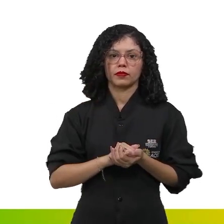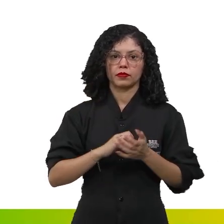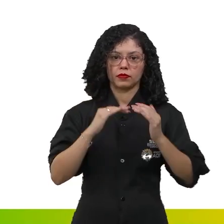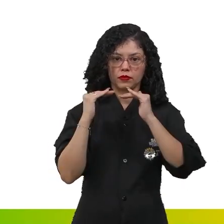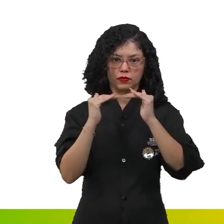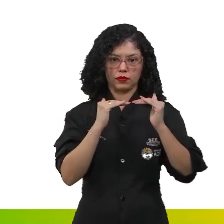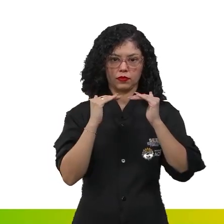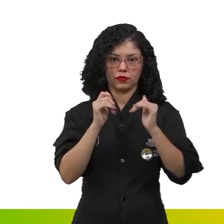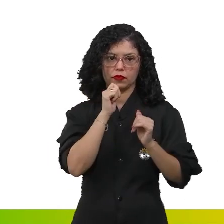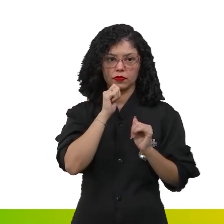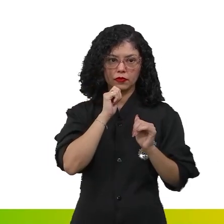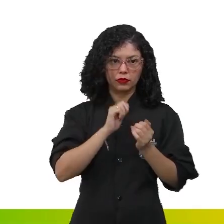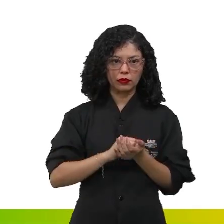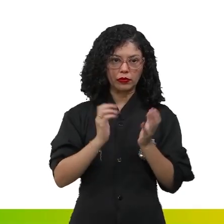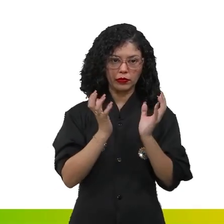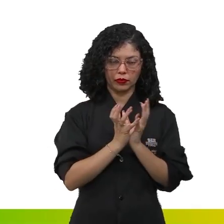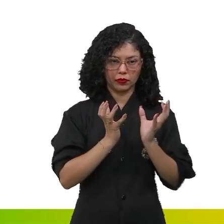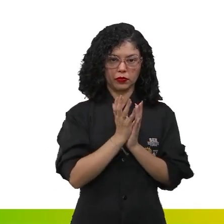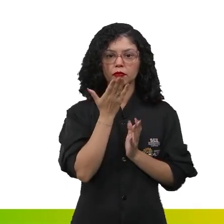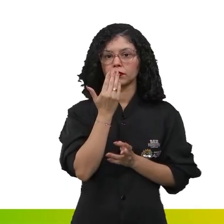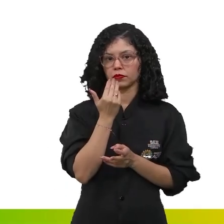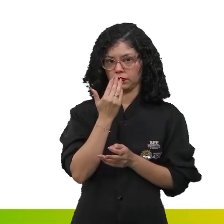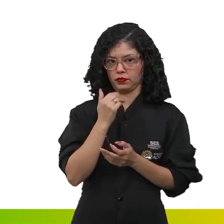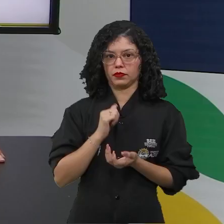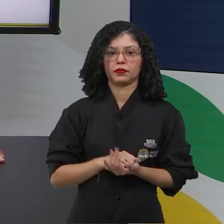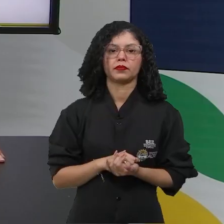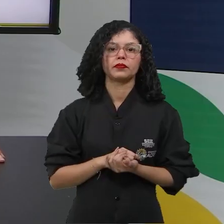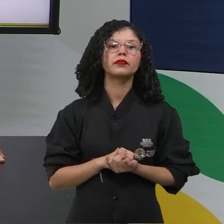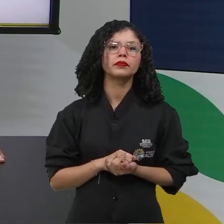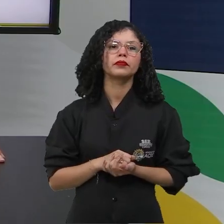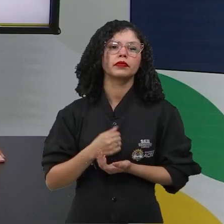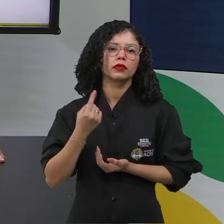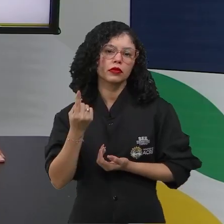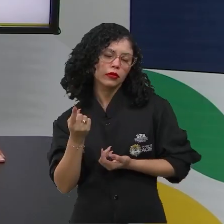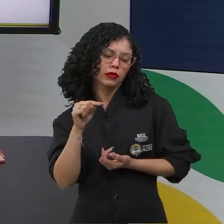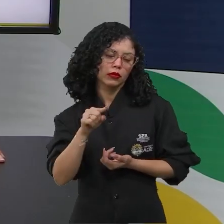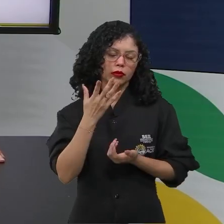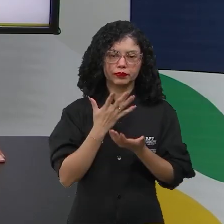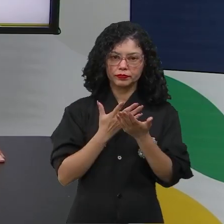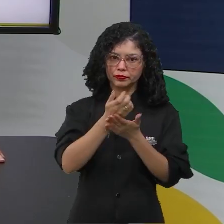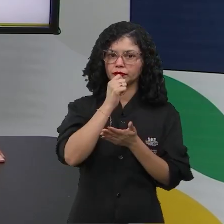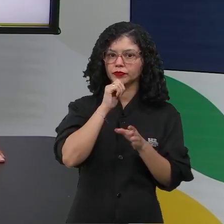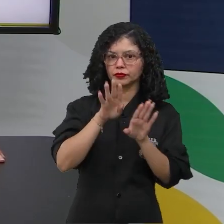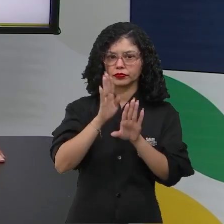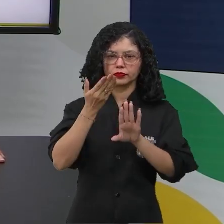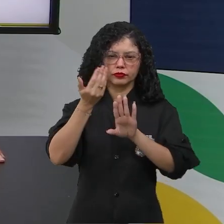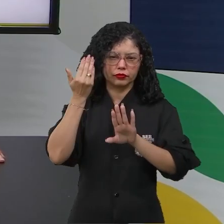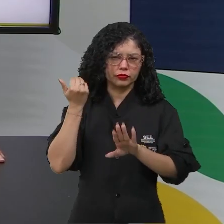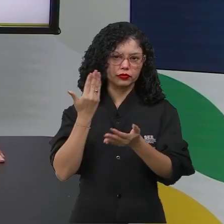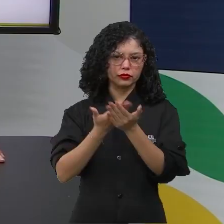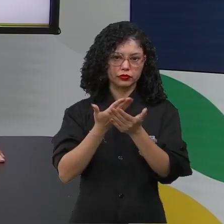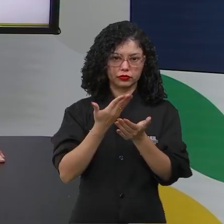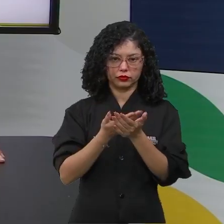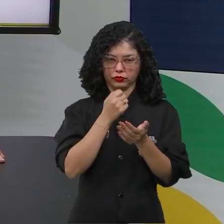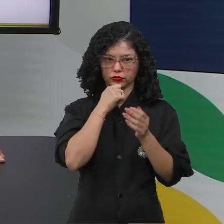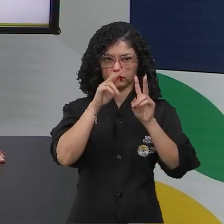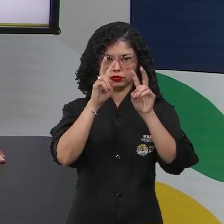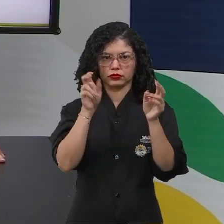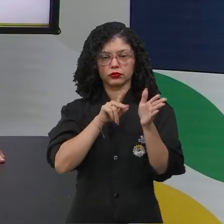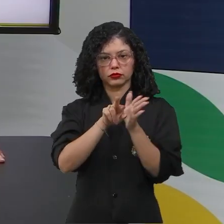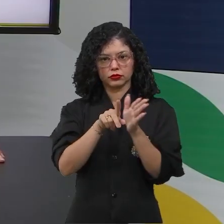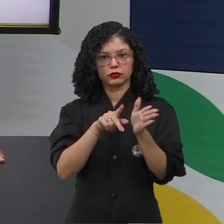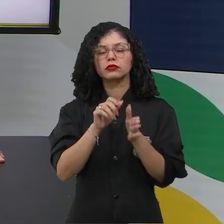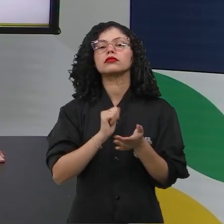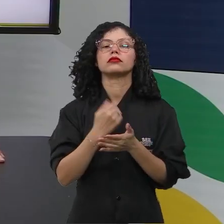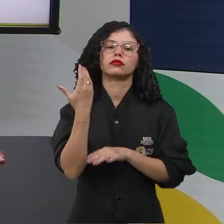e o equilíbrio entre os grupos alimentares. Aí aqui é aquele resgate lá da aula básica de